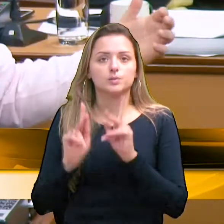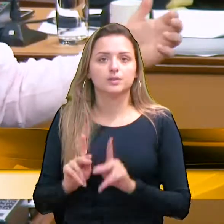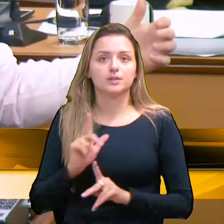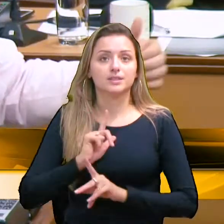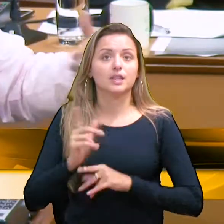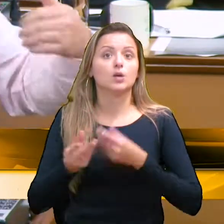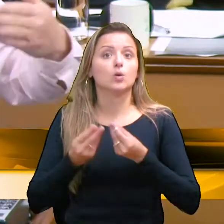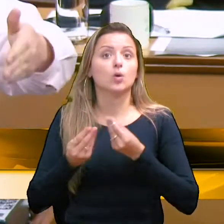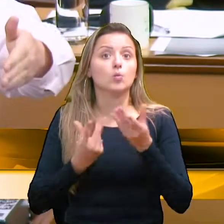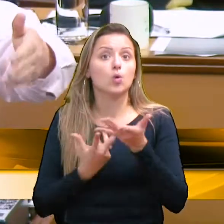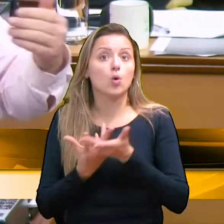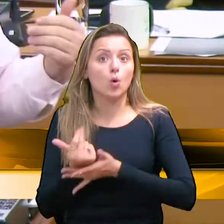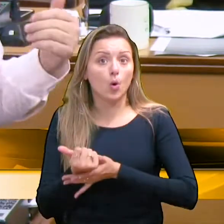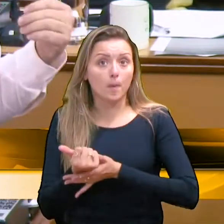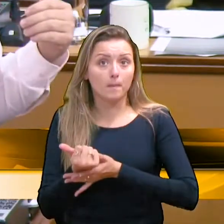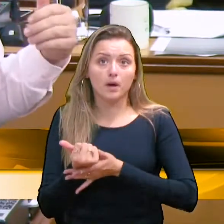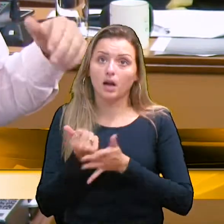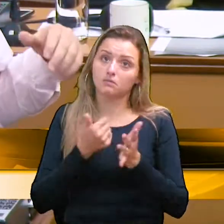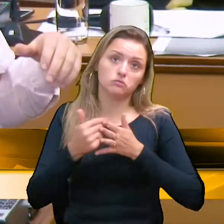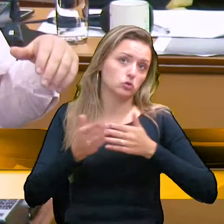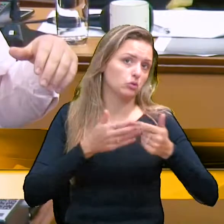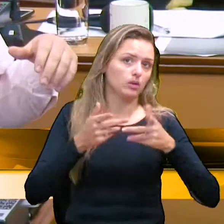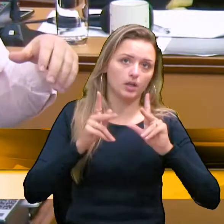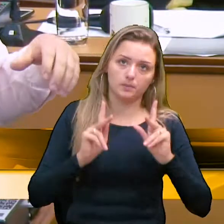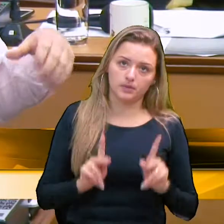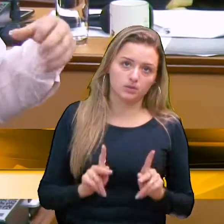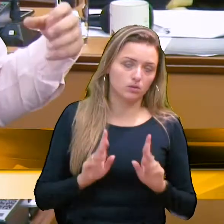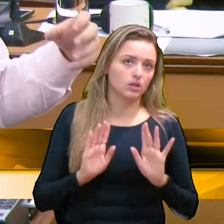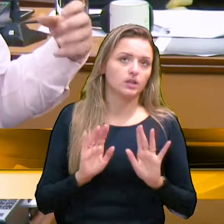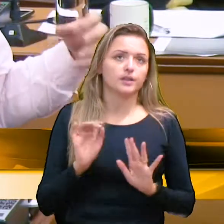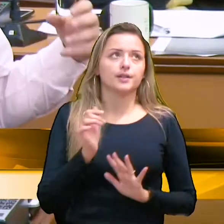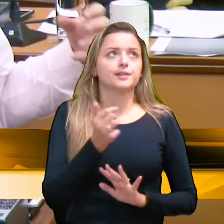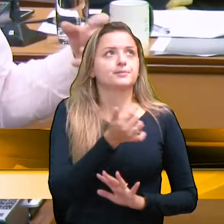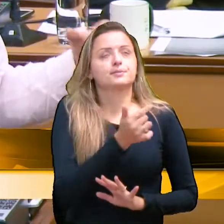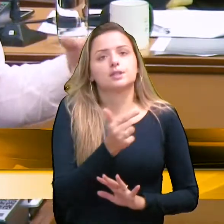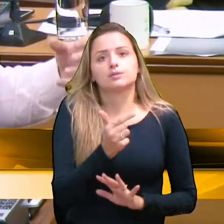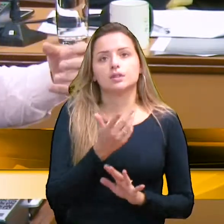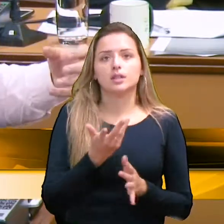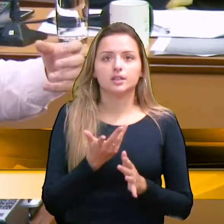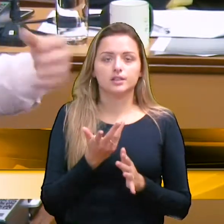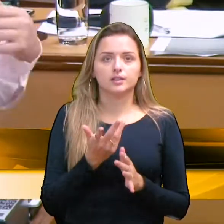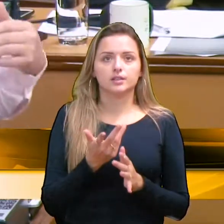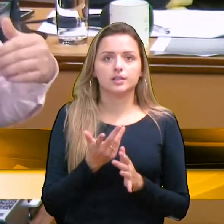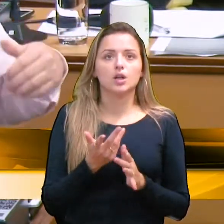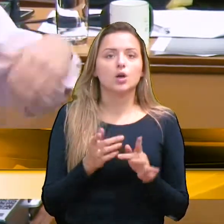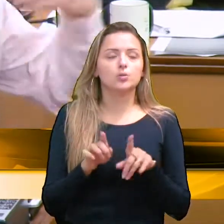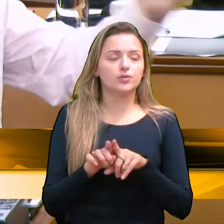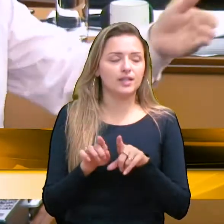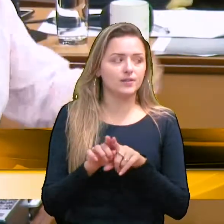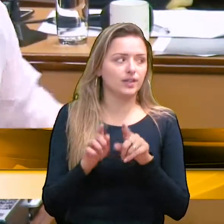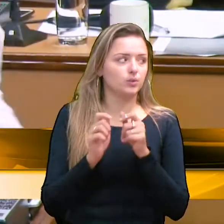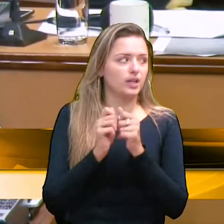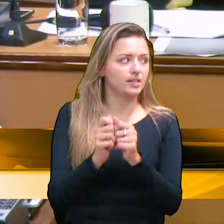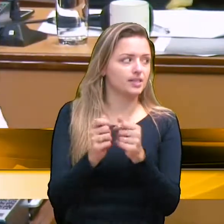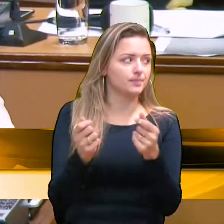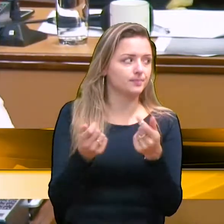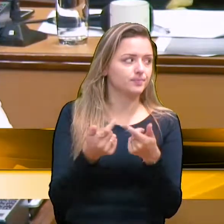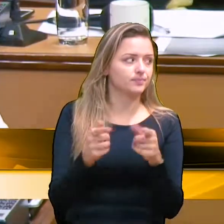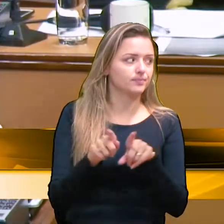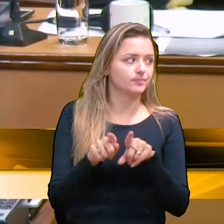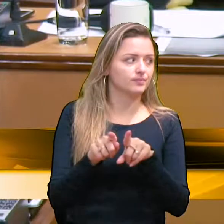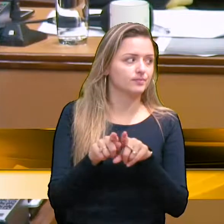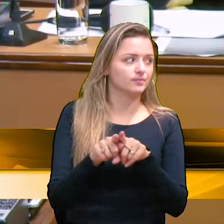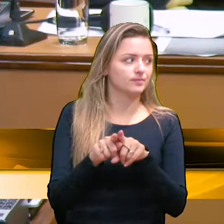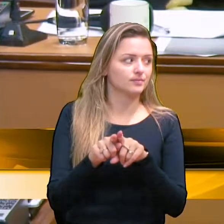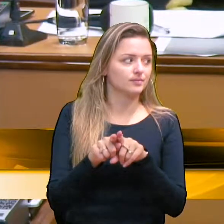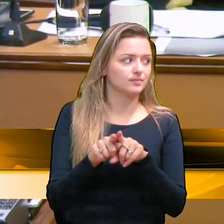comprar de quem eles bem entenderem, né? Eles não têm a questão de produzir o alimento e levar na feira. Então, só para deixar